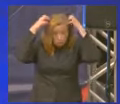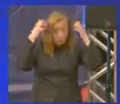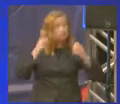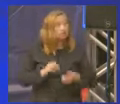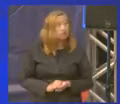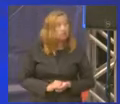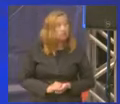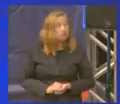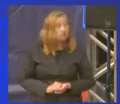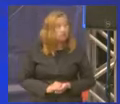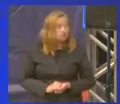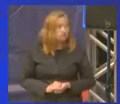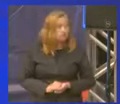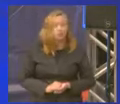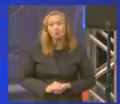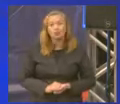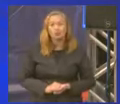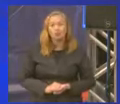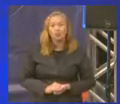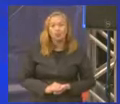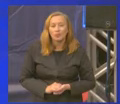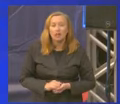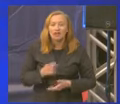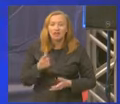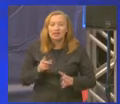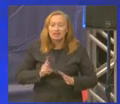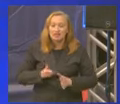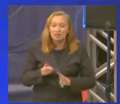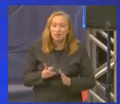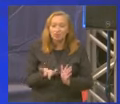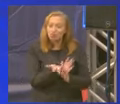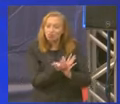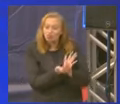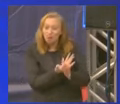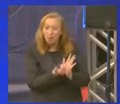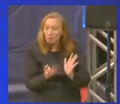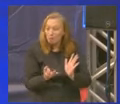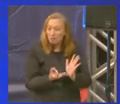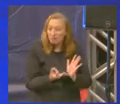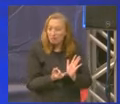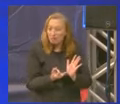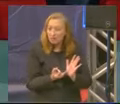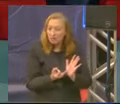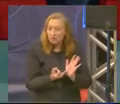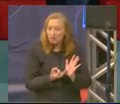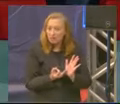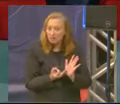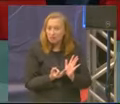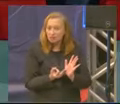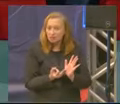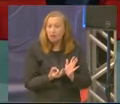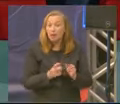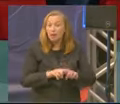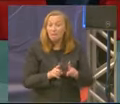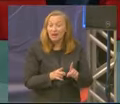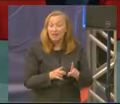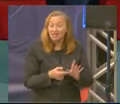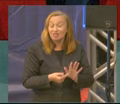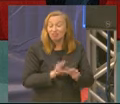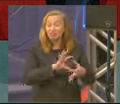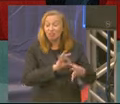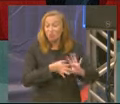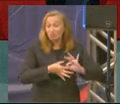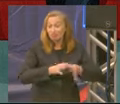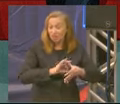G20. Ela simplifica de uma forma agradável, um tema nem um pouco agradável, que é o contexto no qual a gente está vivendo e vai viver